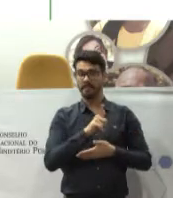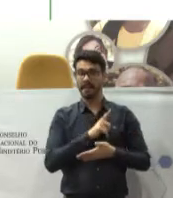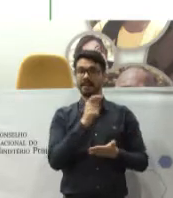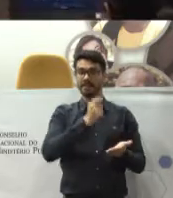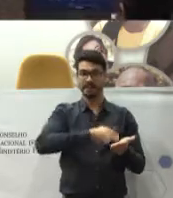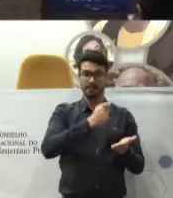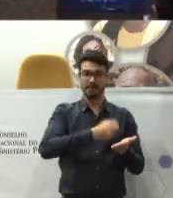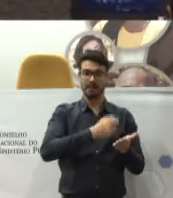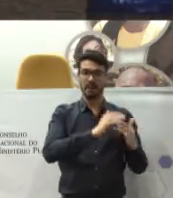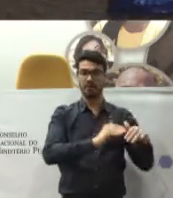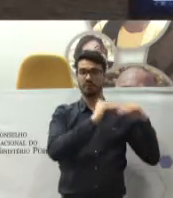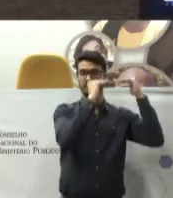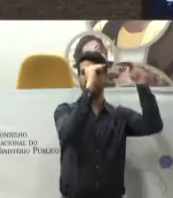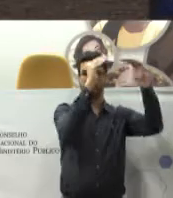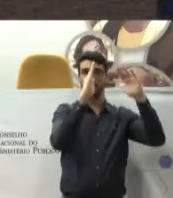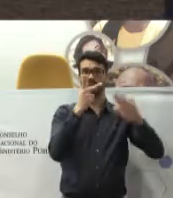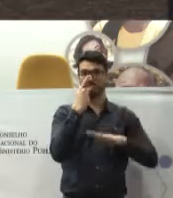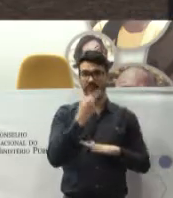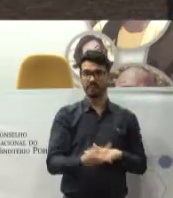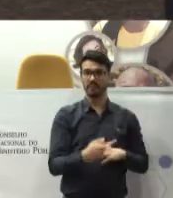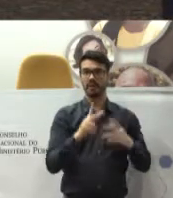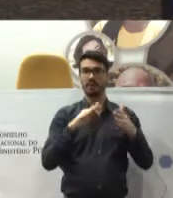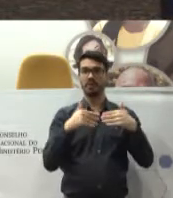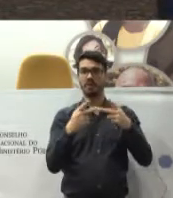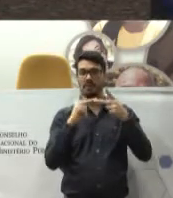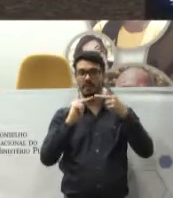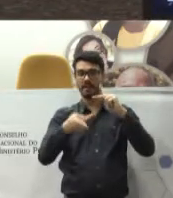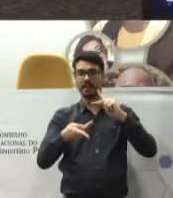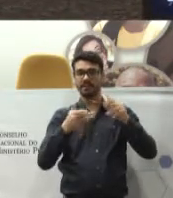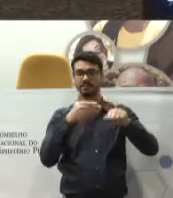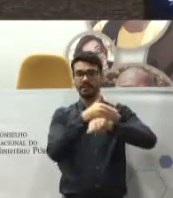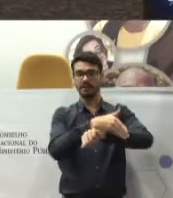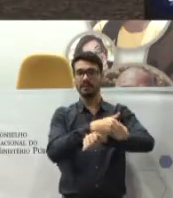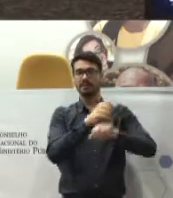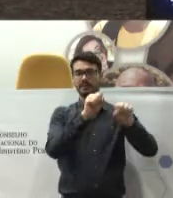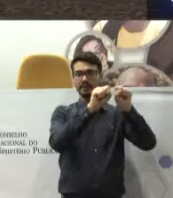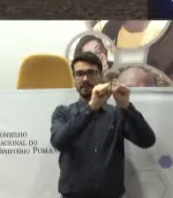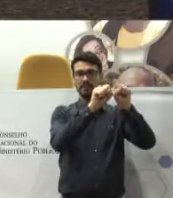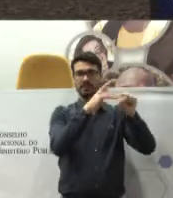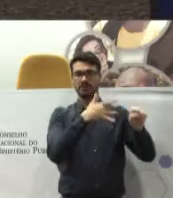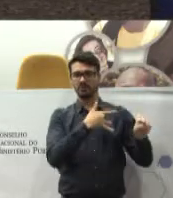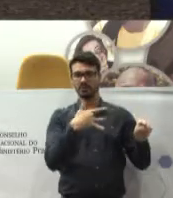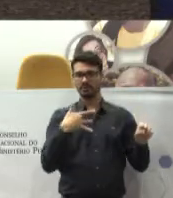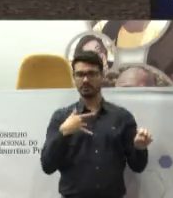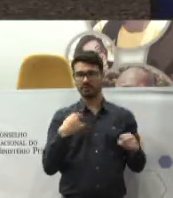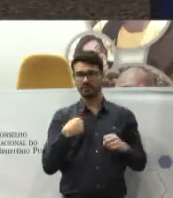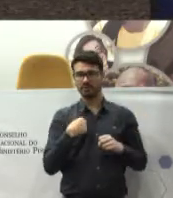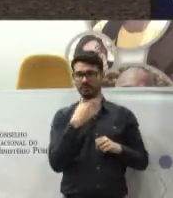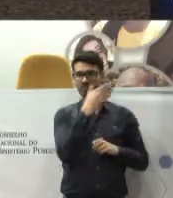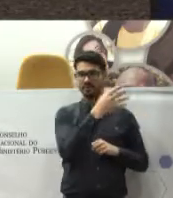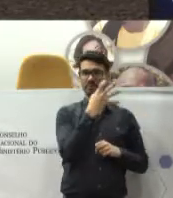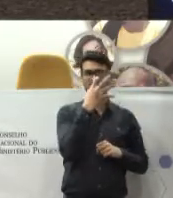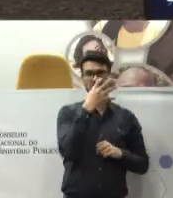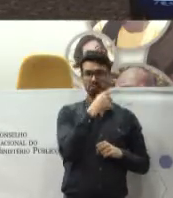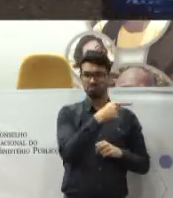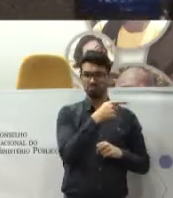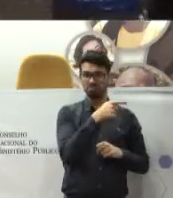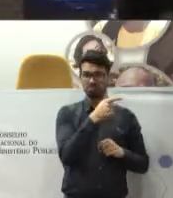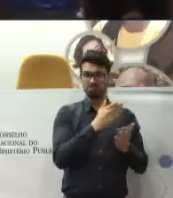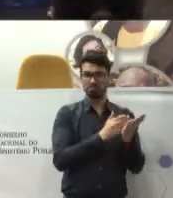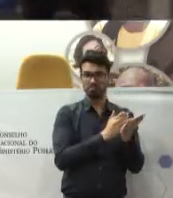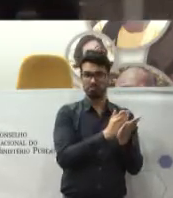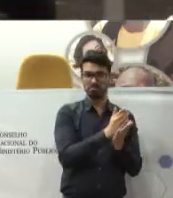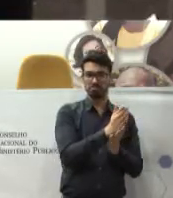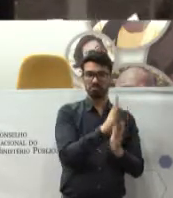Tribunal Superior diz qual é o paradigma de acesso à saúde. Então, eu, como magistrado, eu preciso observá-la, né? Então, eu sigo essa